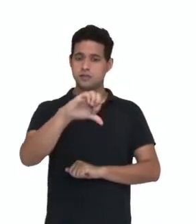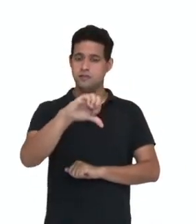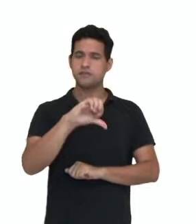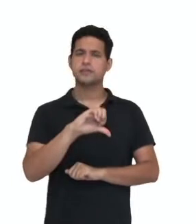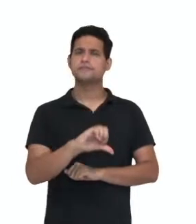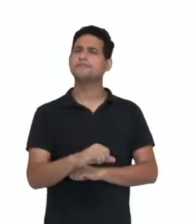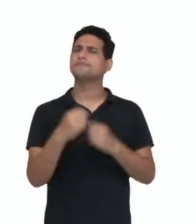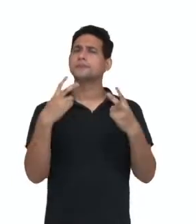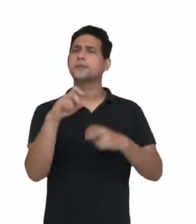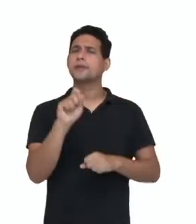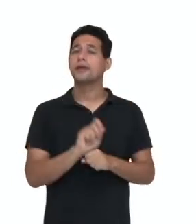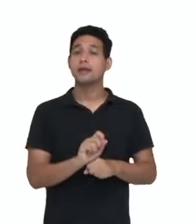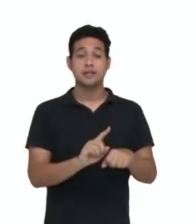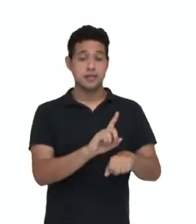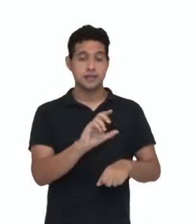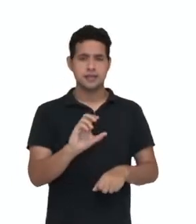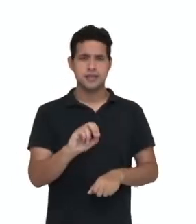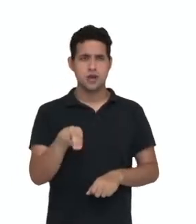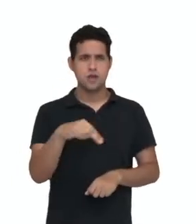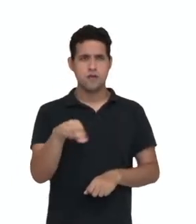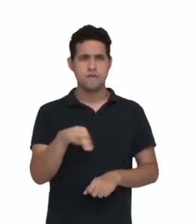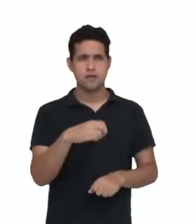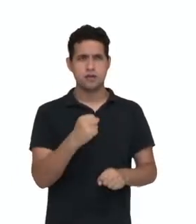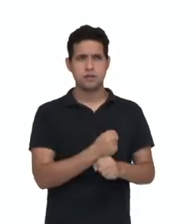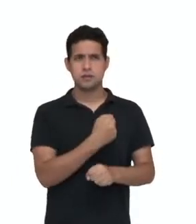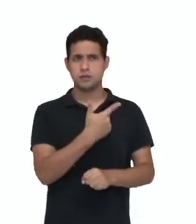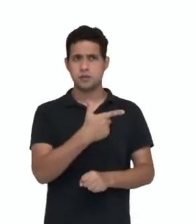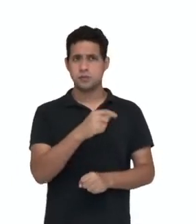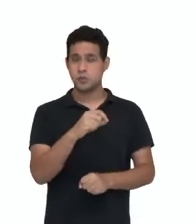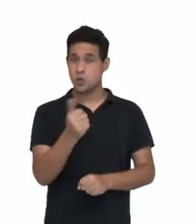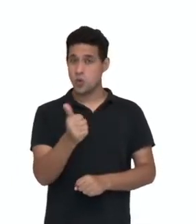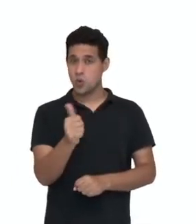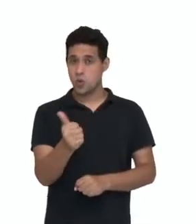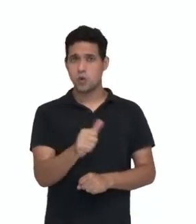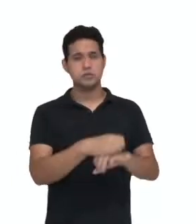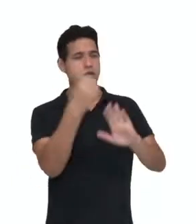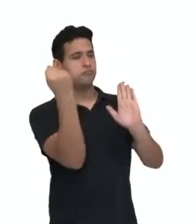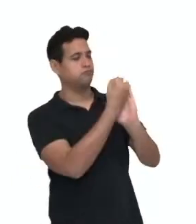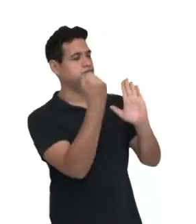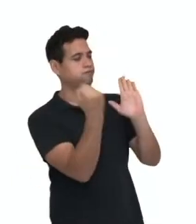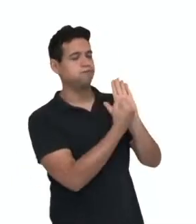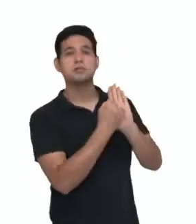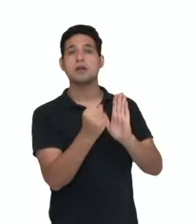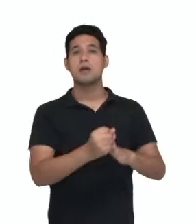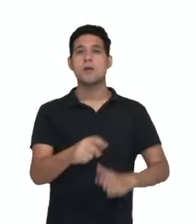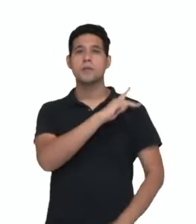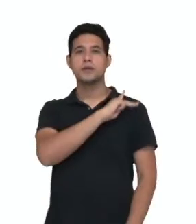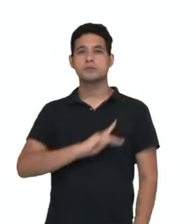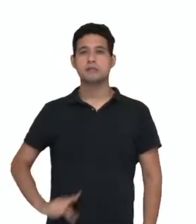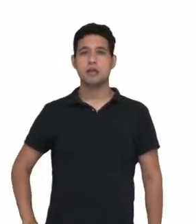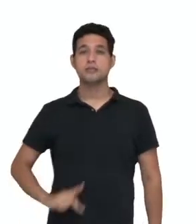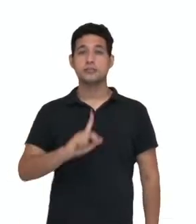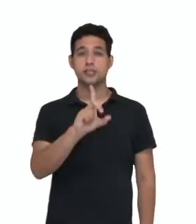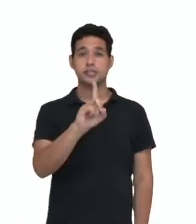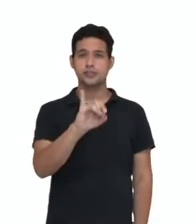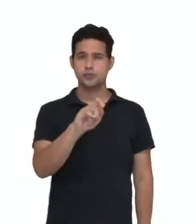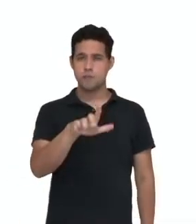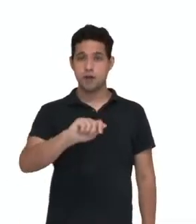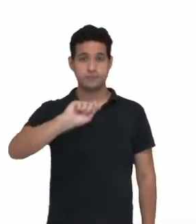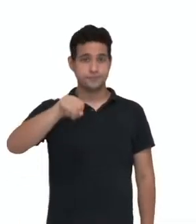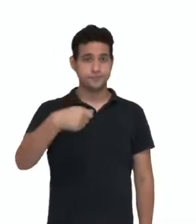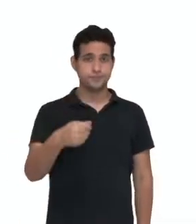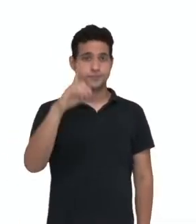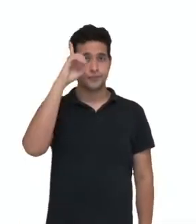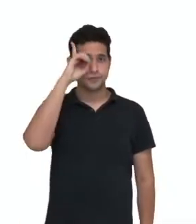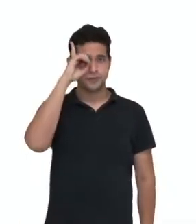12.519 el 10 de noviembre de 2011 y sancionado por la presidente Dilma Rousseff. Então, é uma